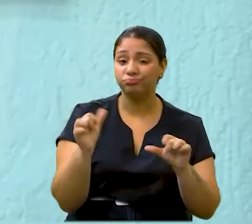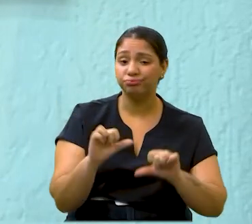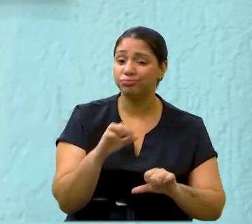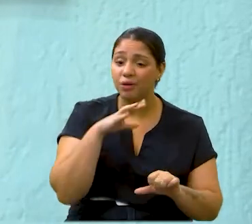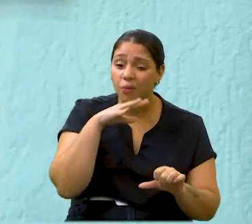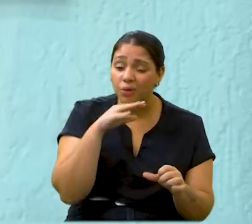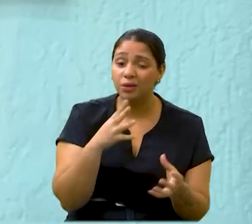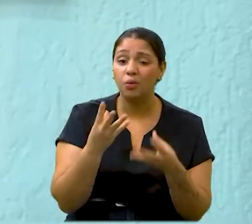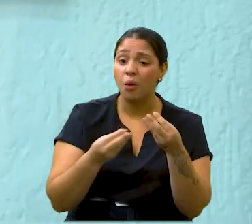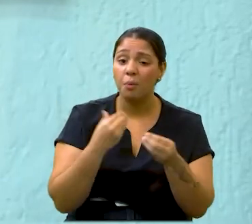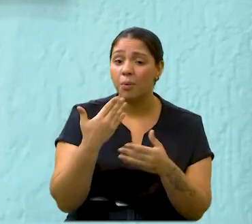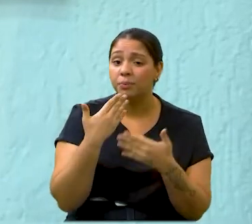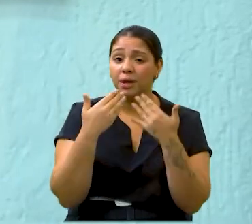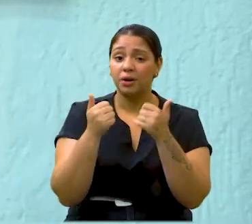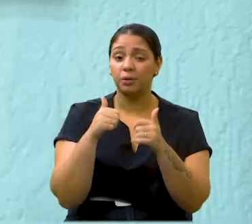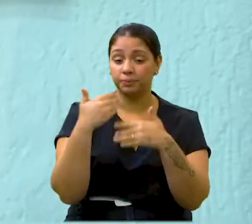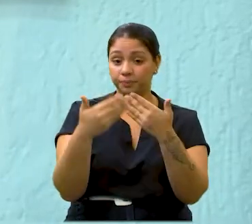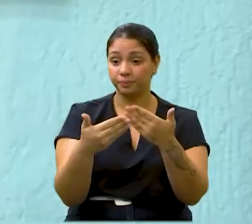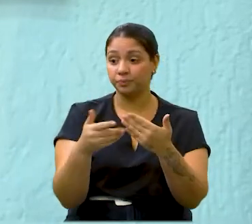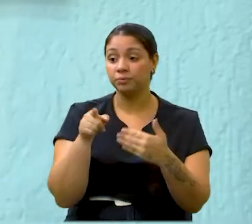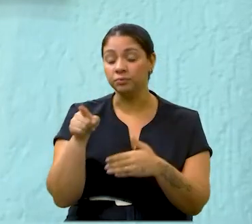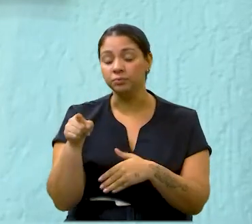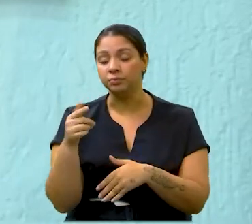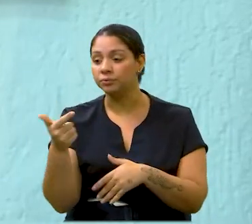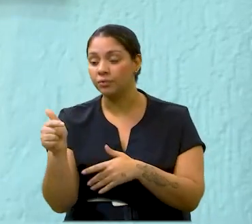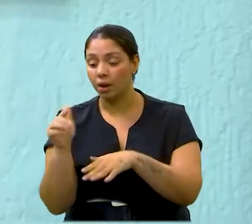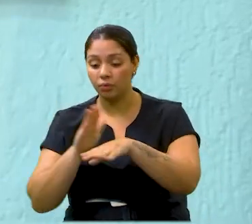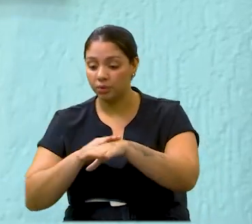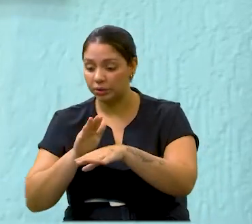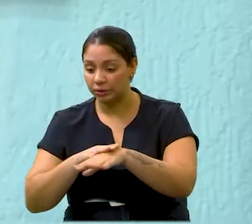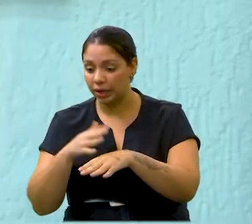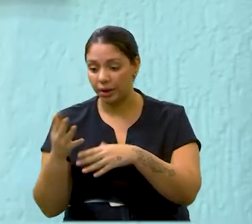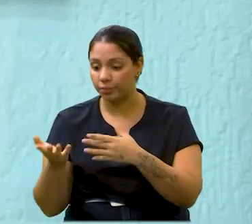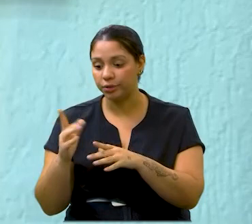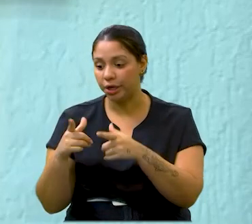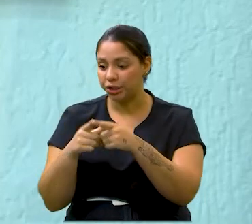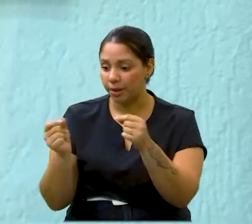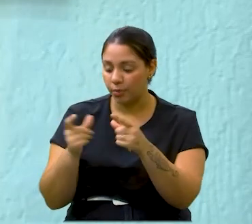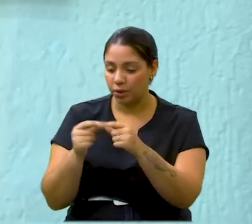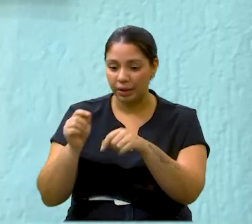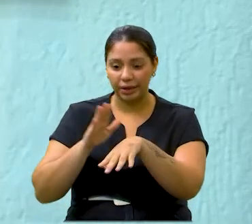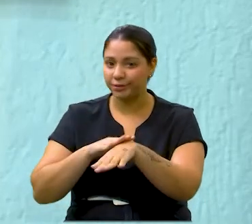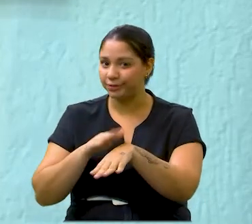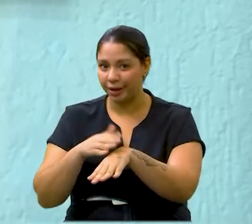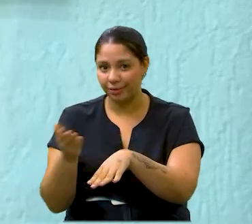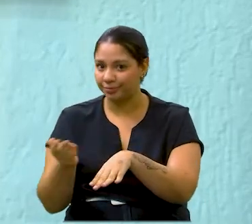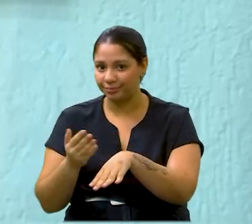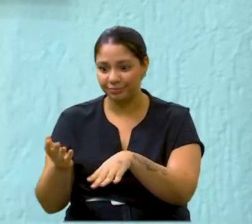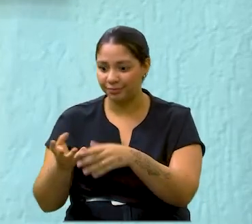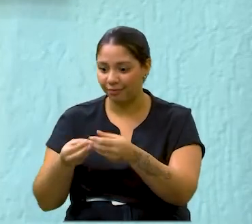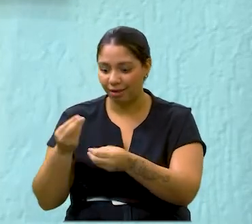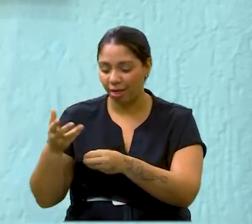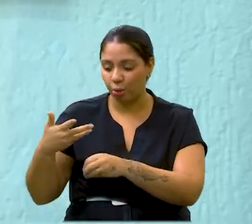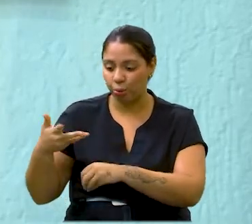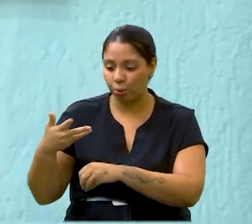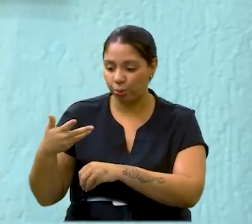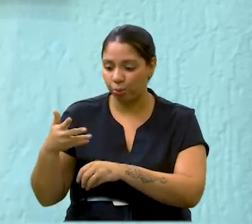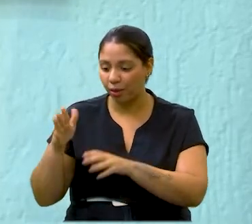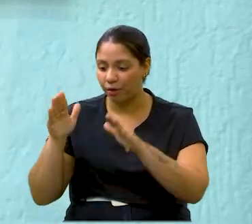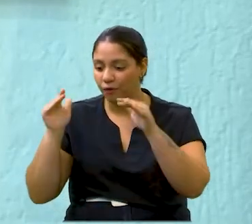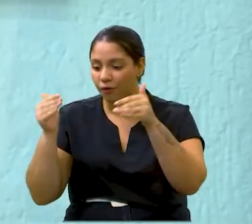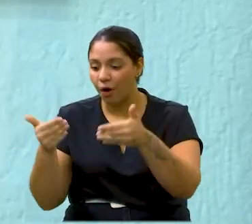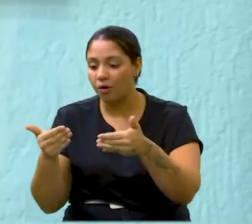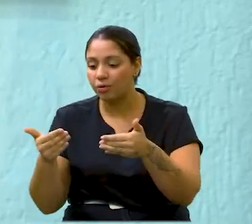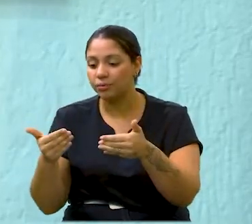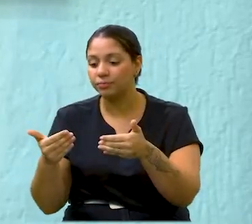como você pode melhorar? Como ele não tinha tempo, trabalhava o dia todo, japonês, né? Aquela questão do workaholic e